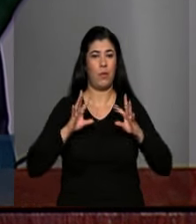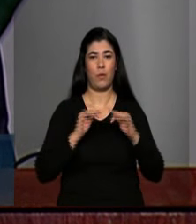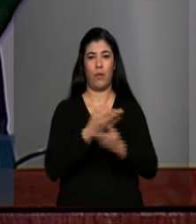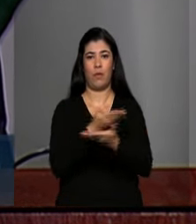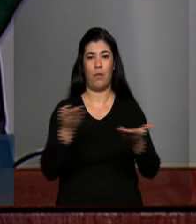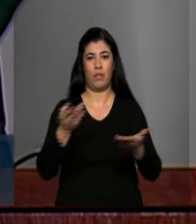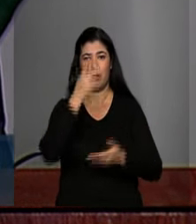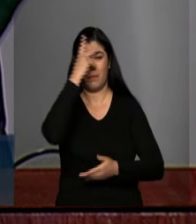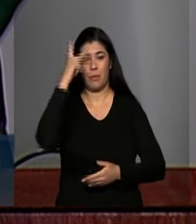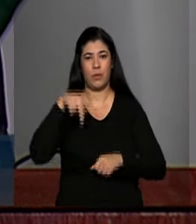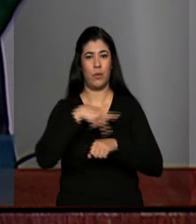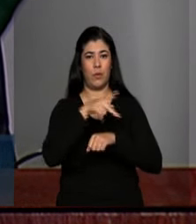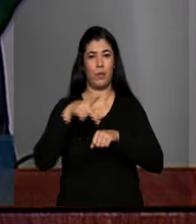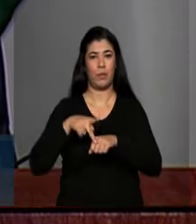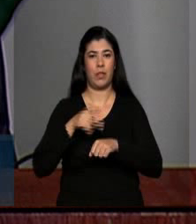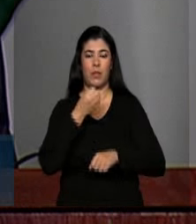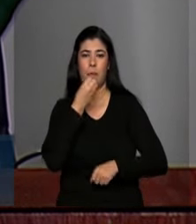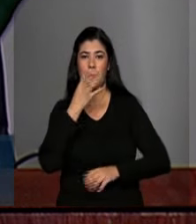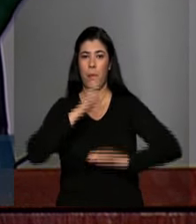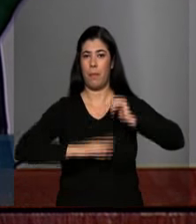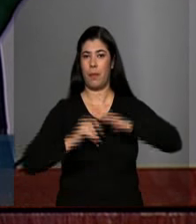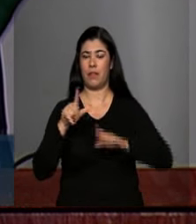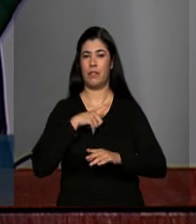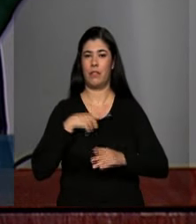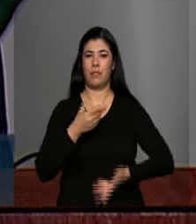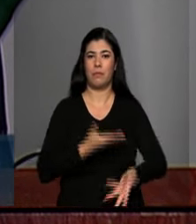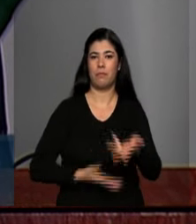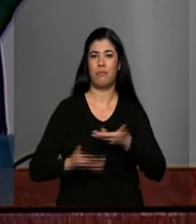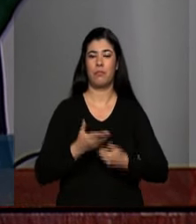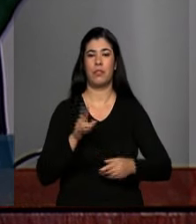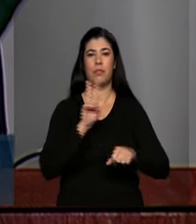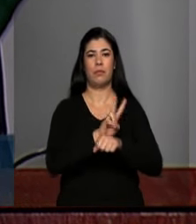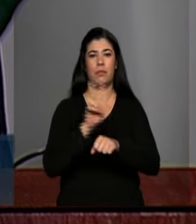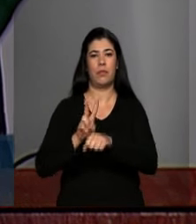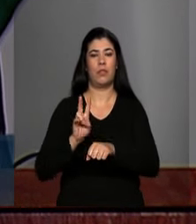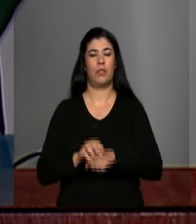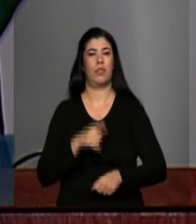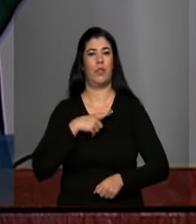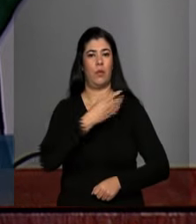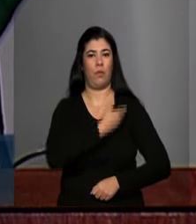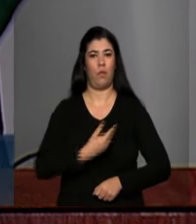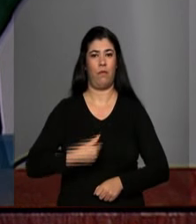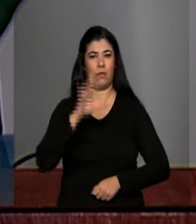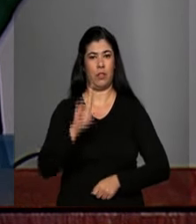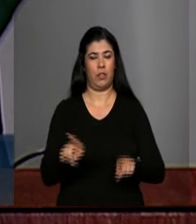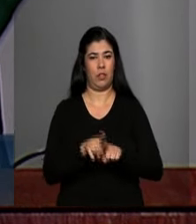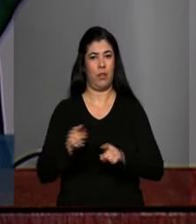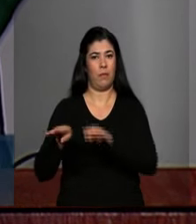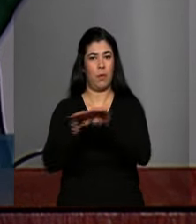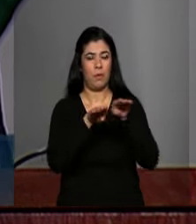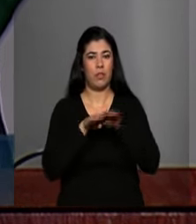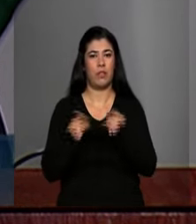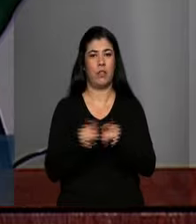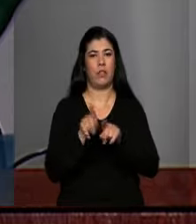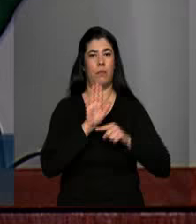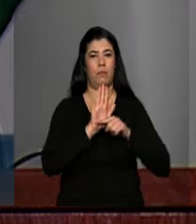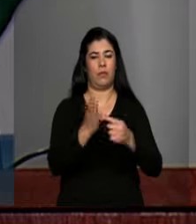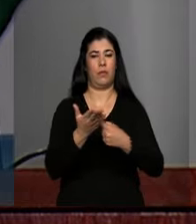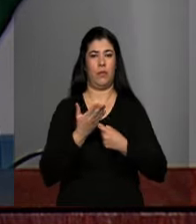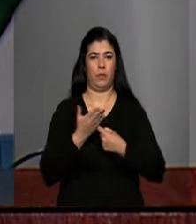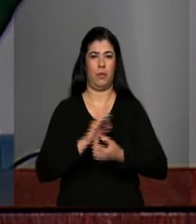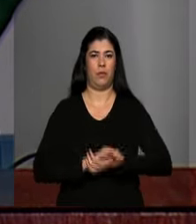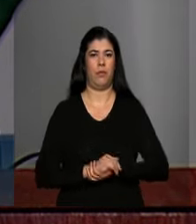seus compatriotas, pelos bons ofícios que venham a prestar em prol de um Estado de Direito próspero, equitativo e